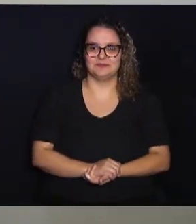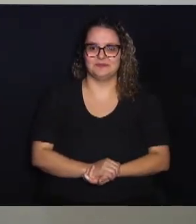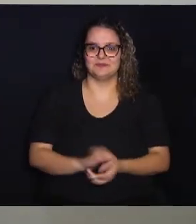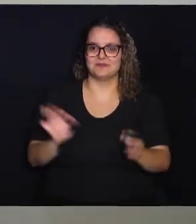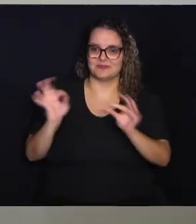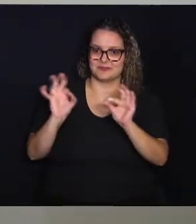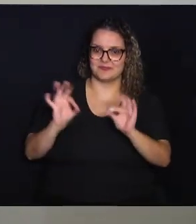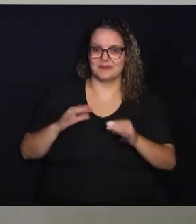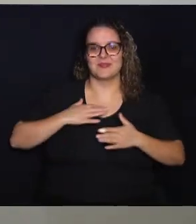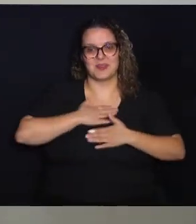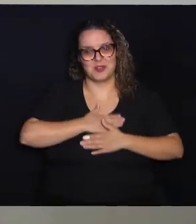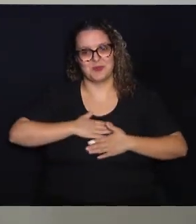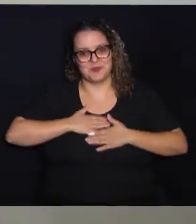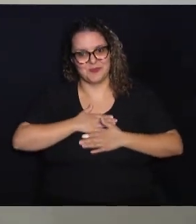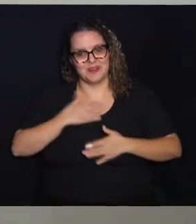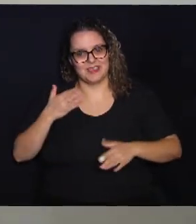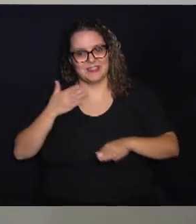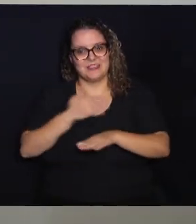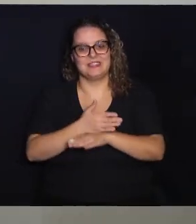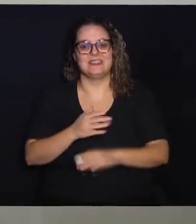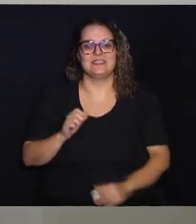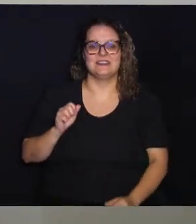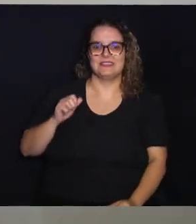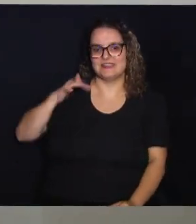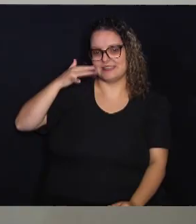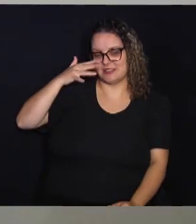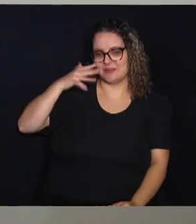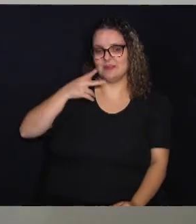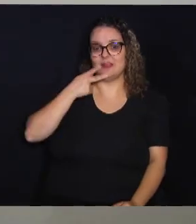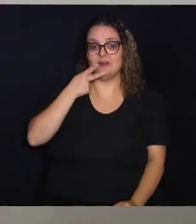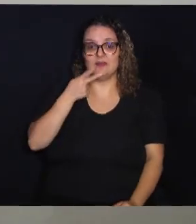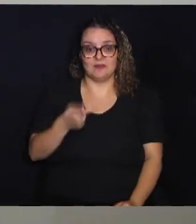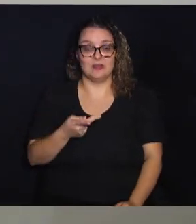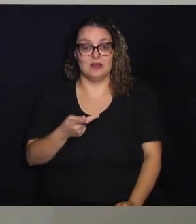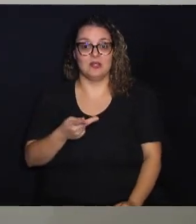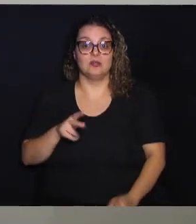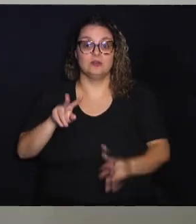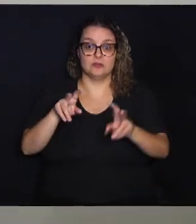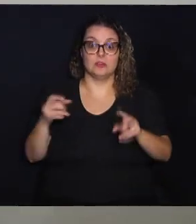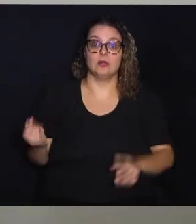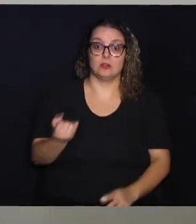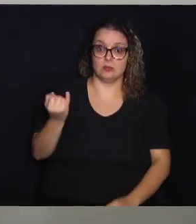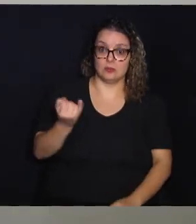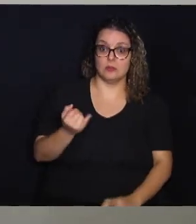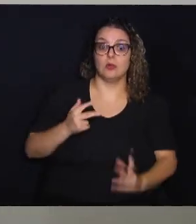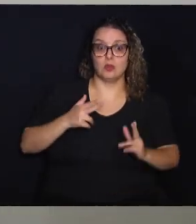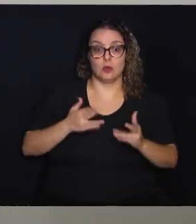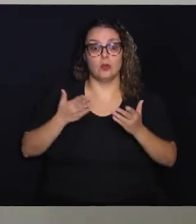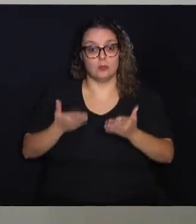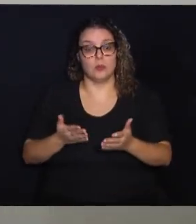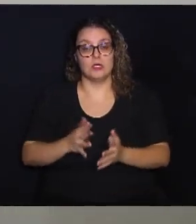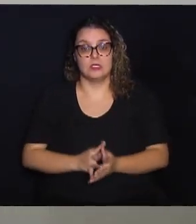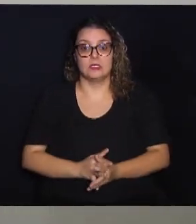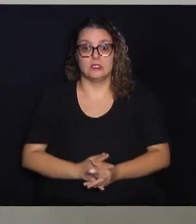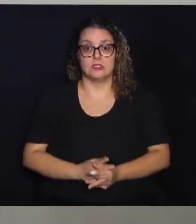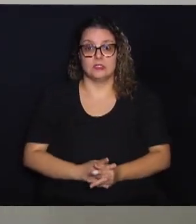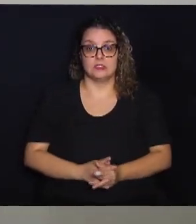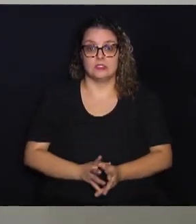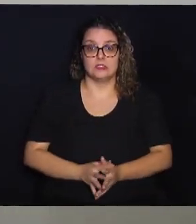Imagina, é um prazer participar, Ana Paula, e falar sobre um assunto tão relevante como esse, certo?